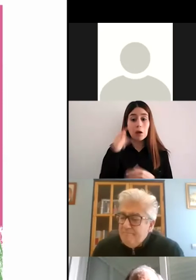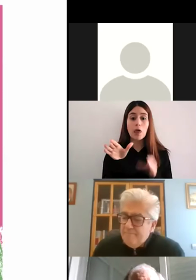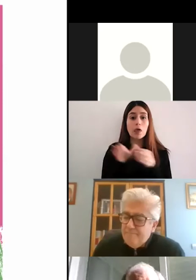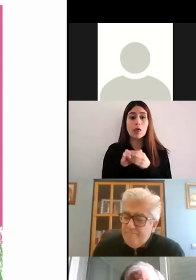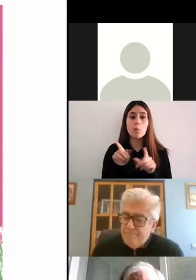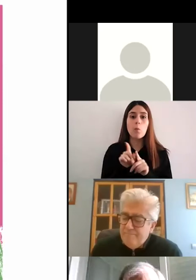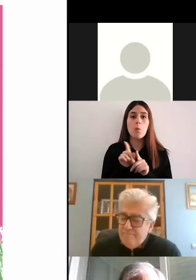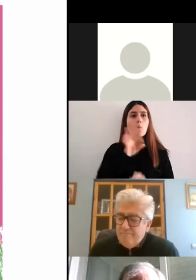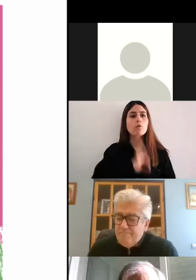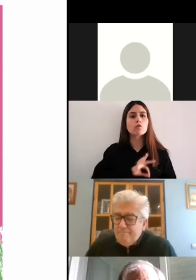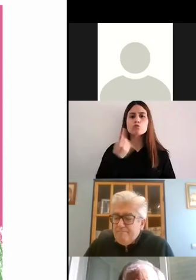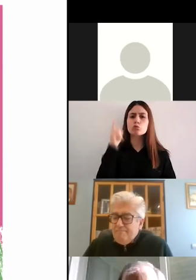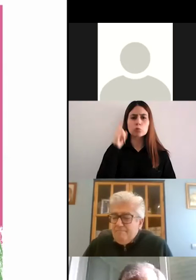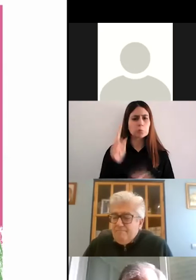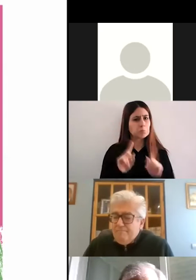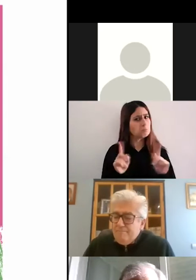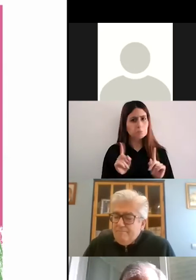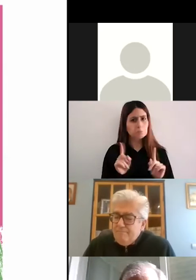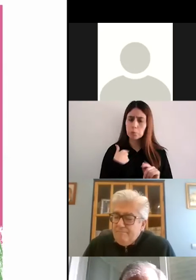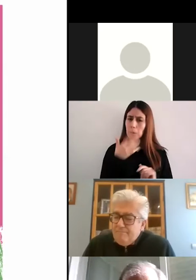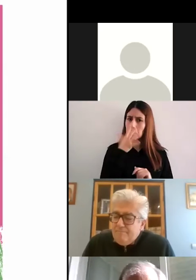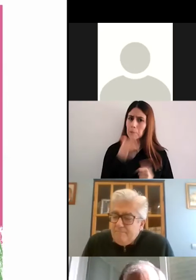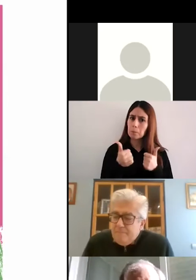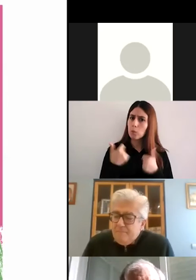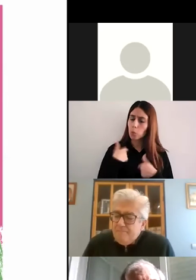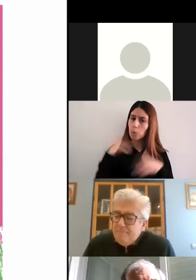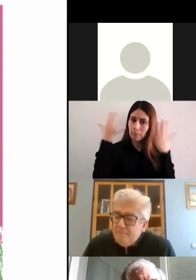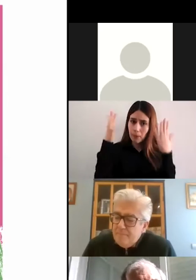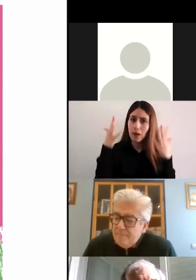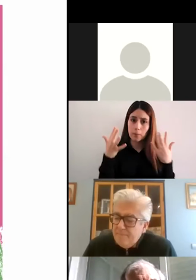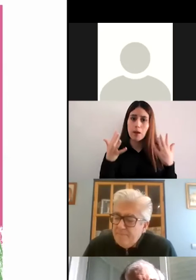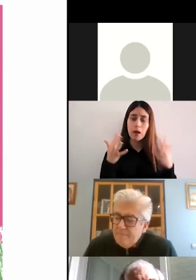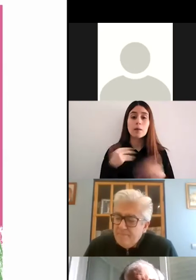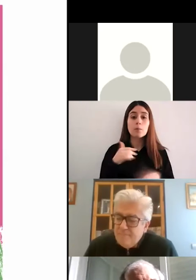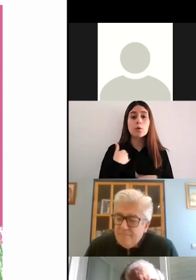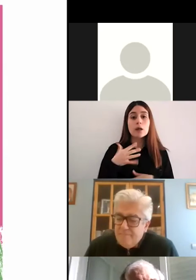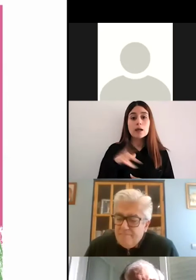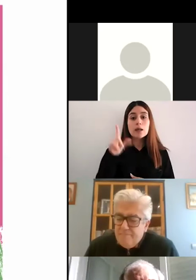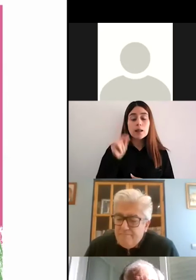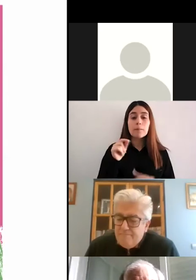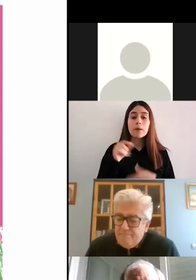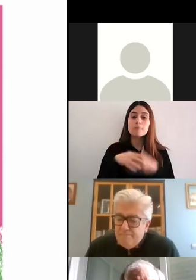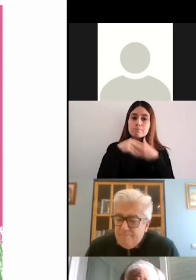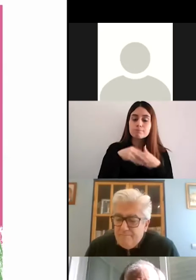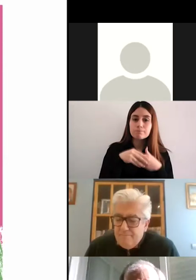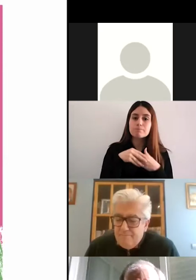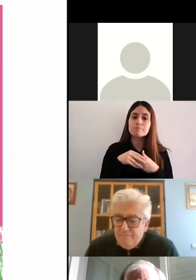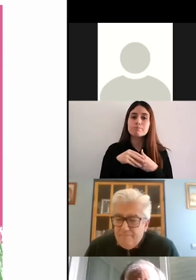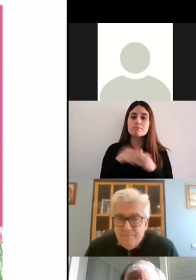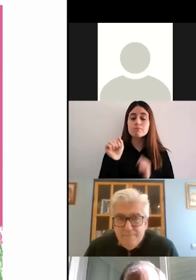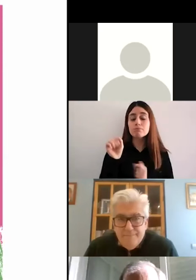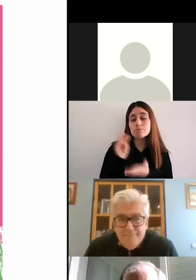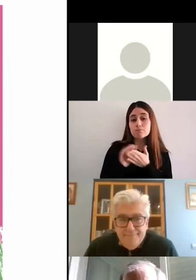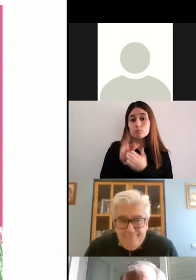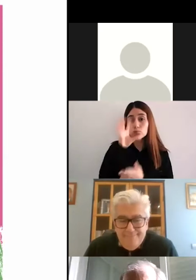seja tão amadora quanto dizem, e desde já os meus parabéns, mas queria cumprimentar institucionalmente, naturalmente, o Sr. Secretário de